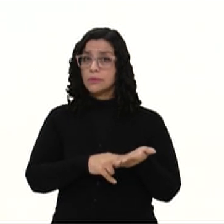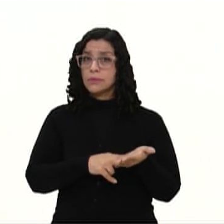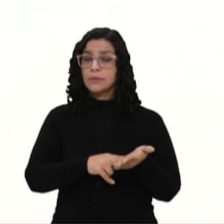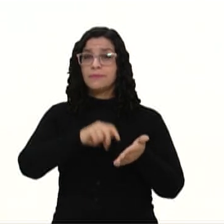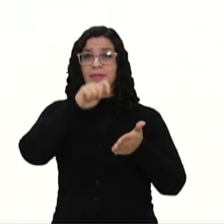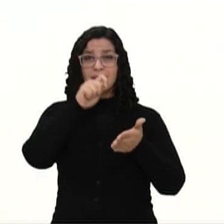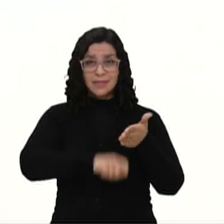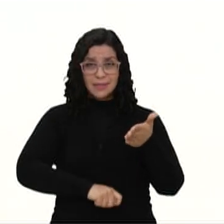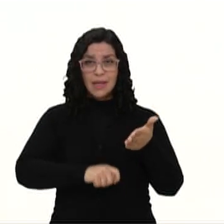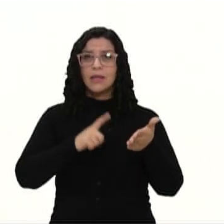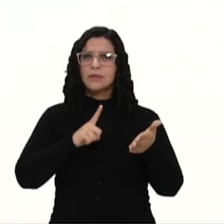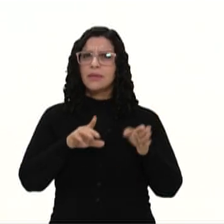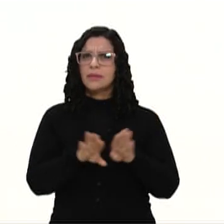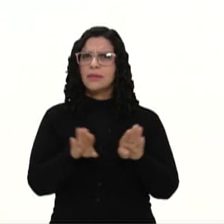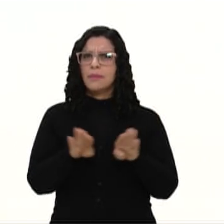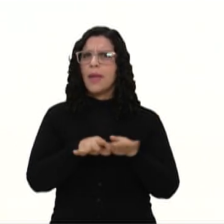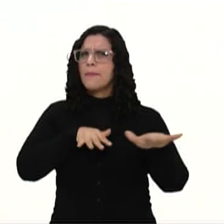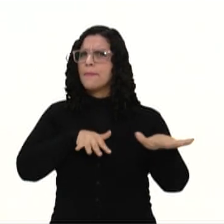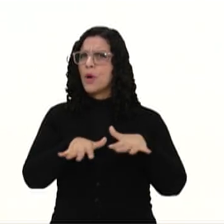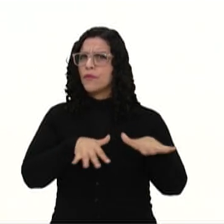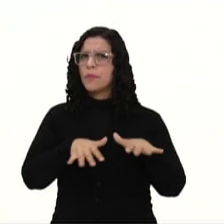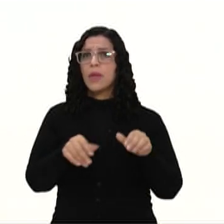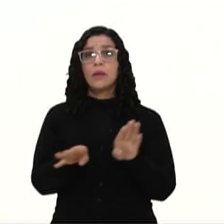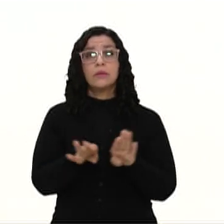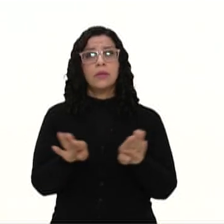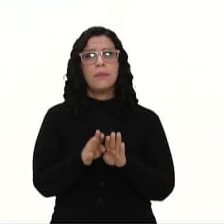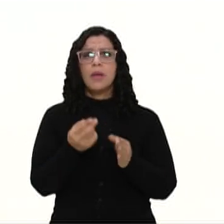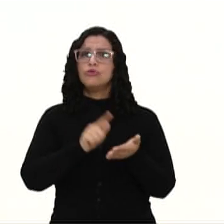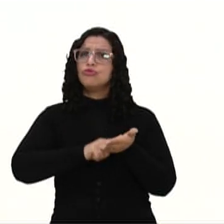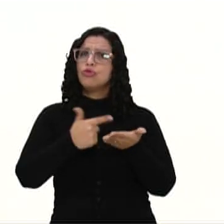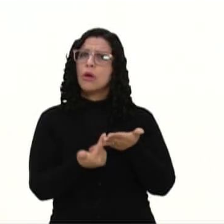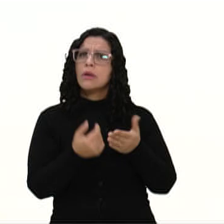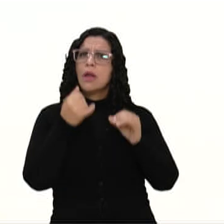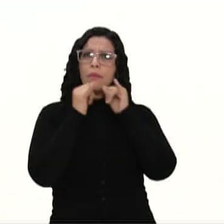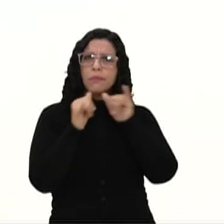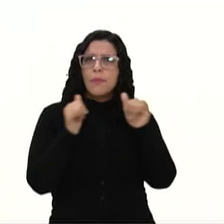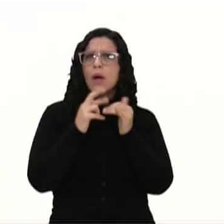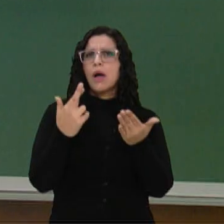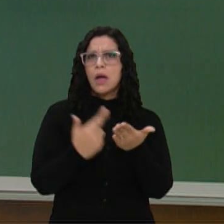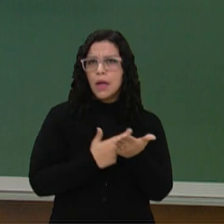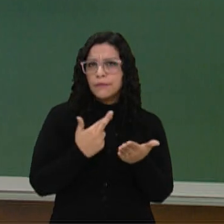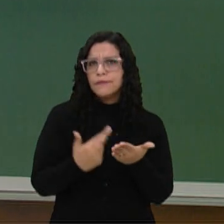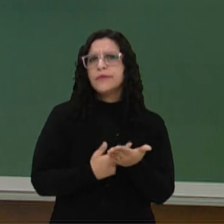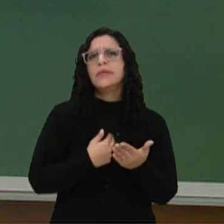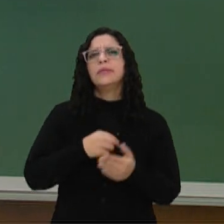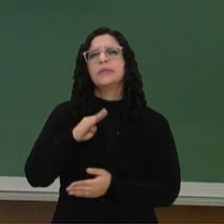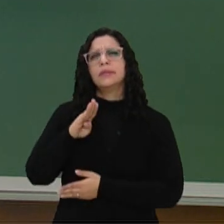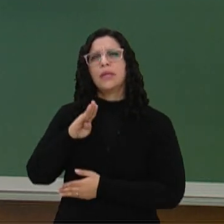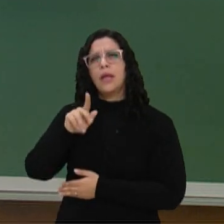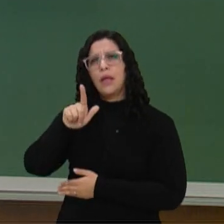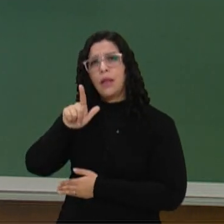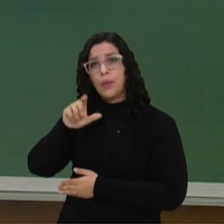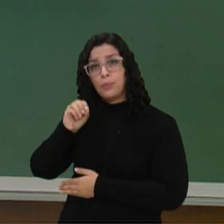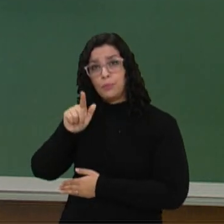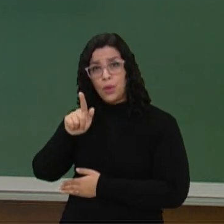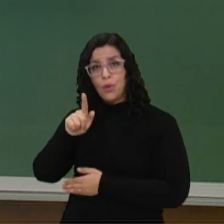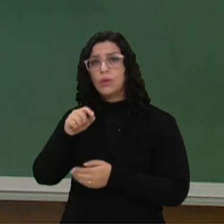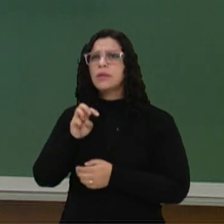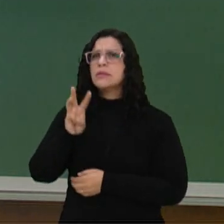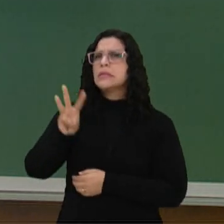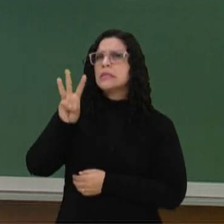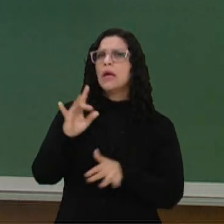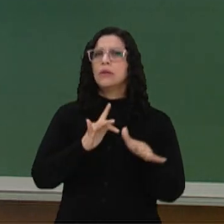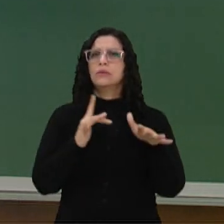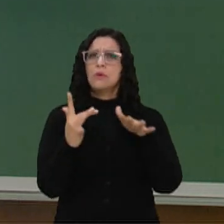abaixo assinado, manifesto, publicações em jornais, revistas, blogs, sites ou